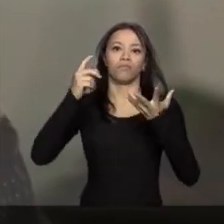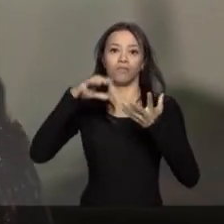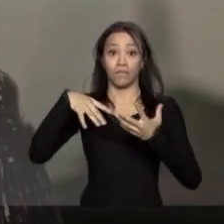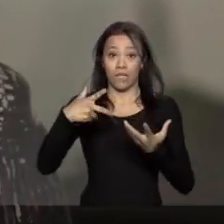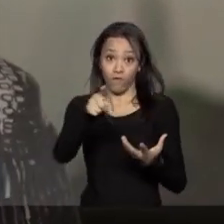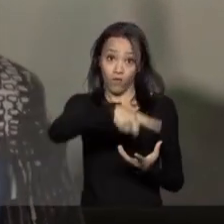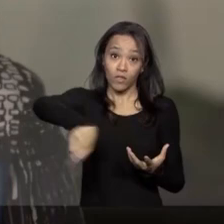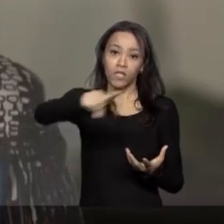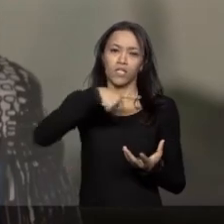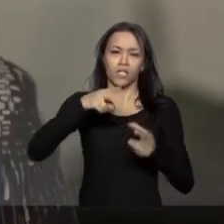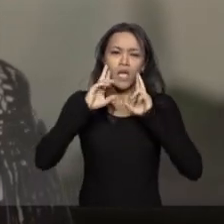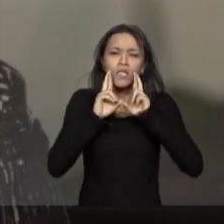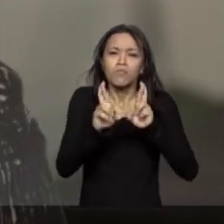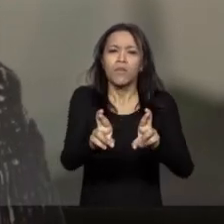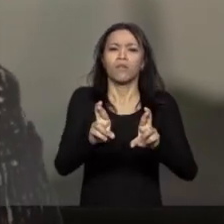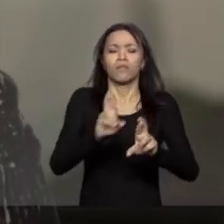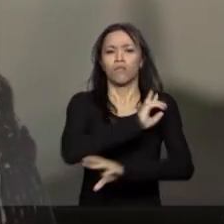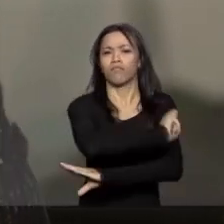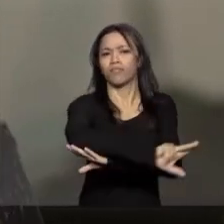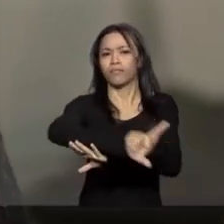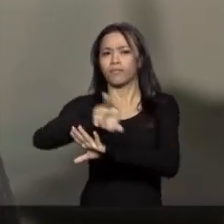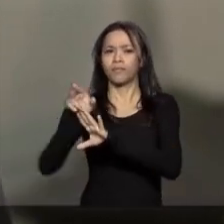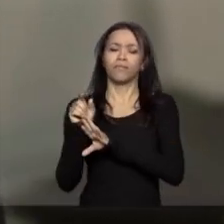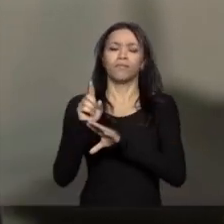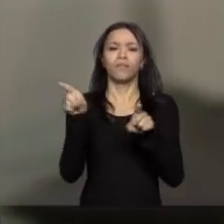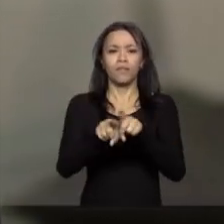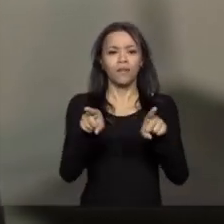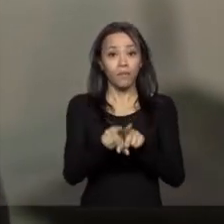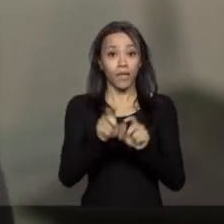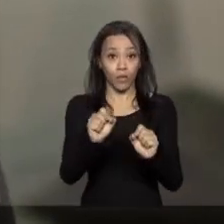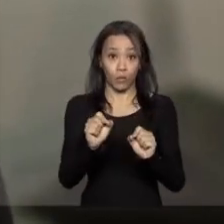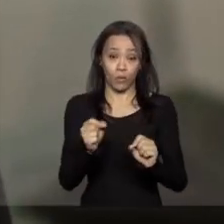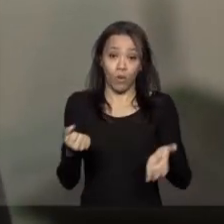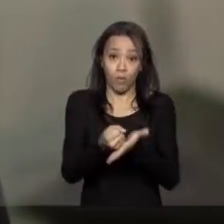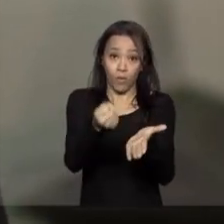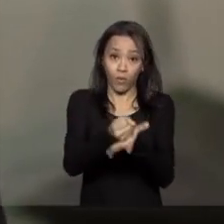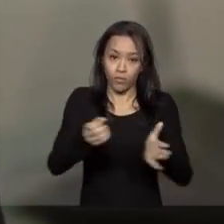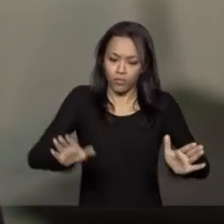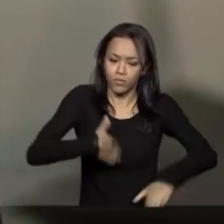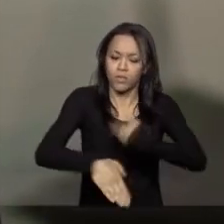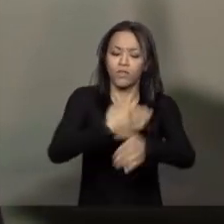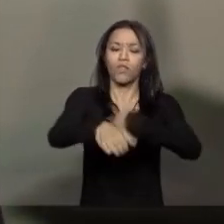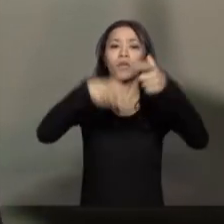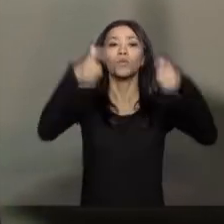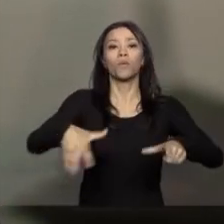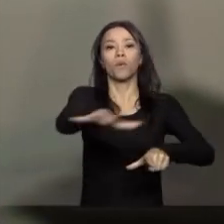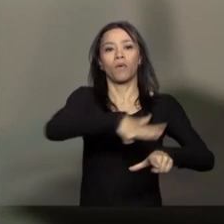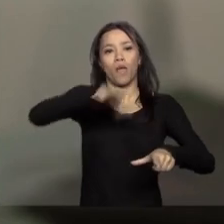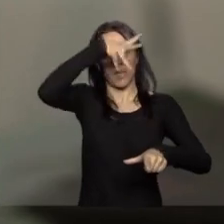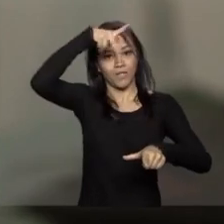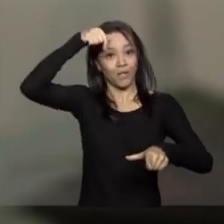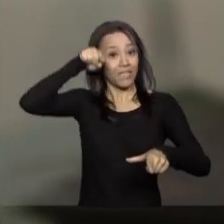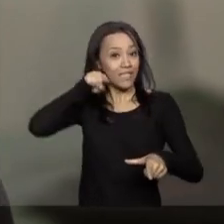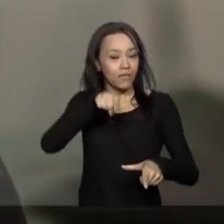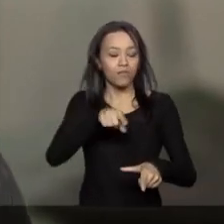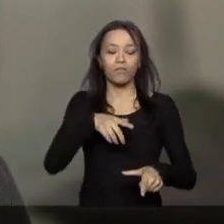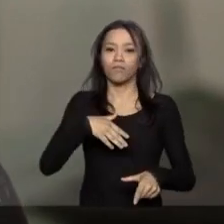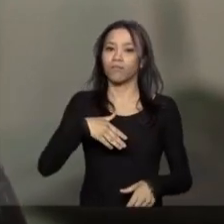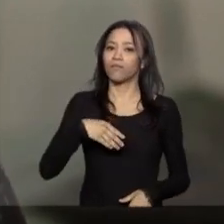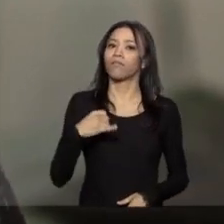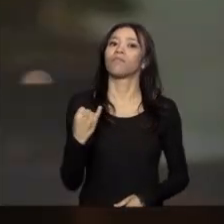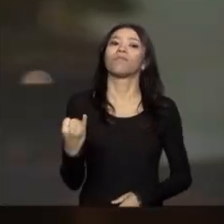vocês pelo respeito à diversidade e pelo desenvolvimento sustentável na Amazônia ganha ainda